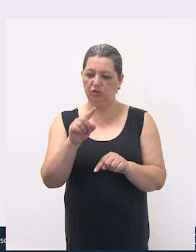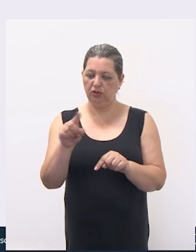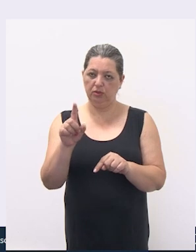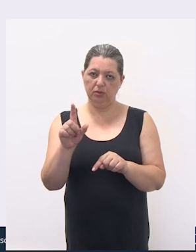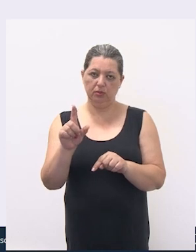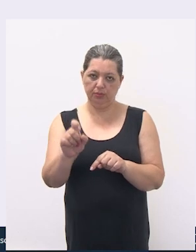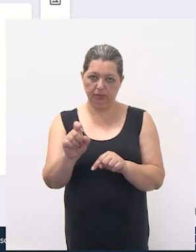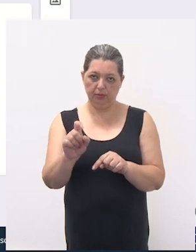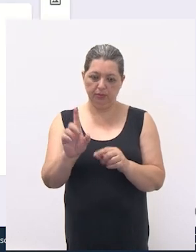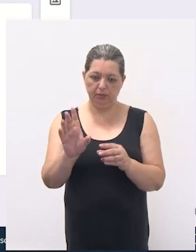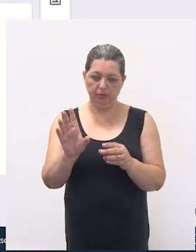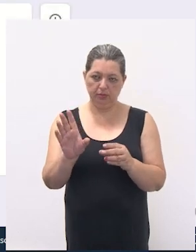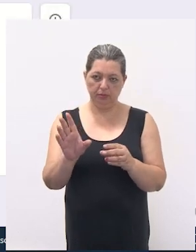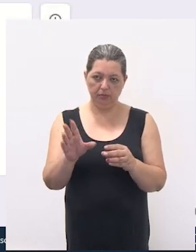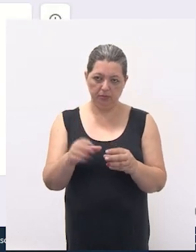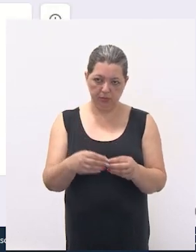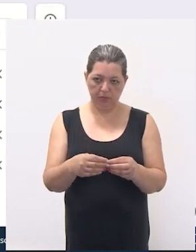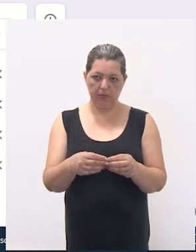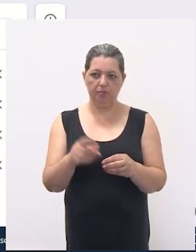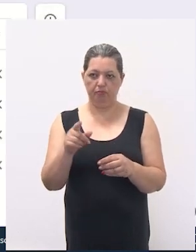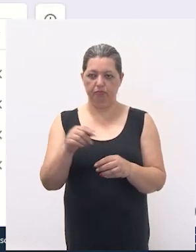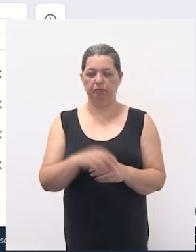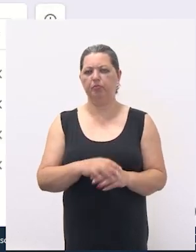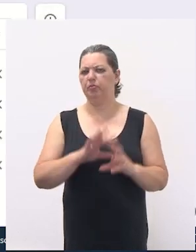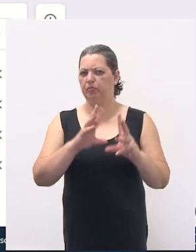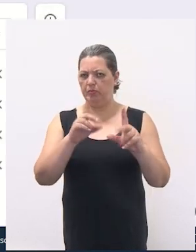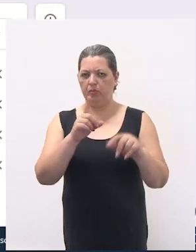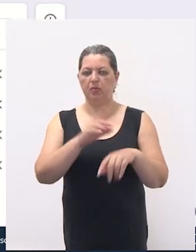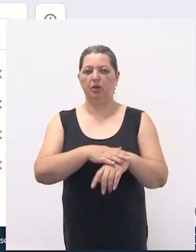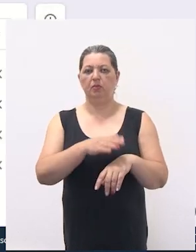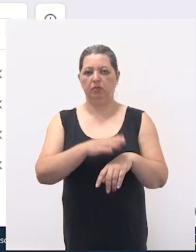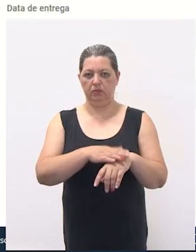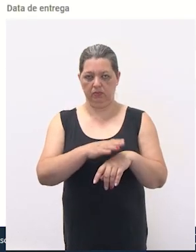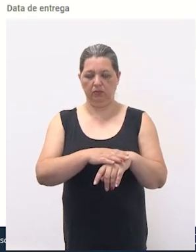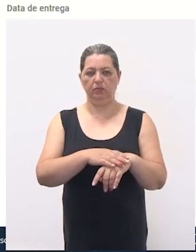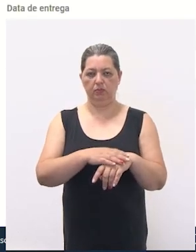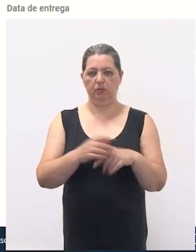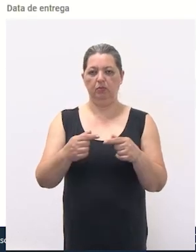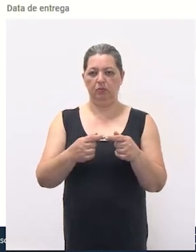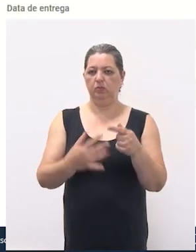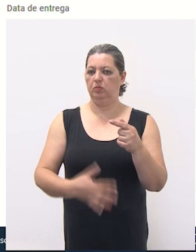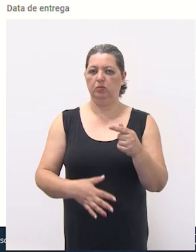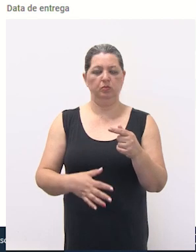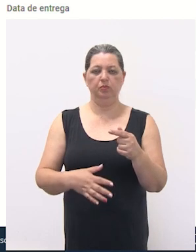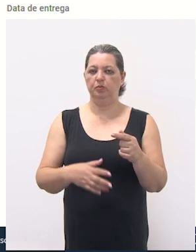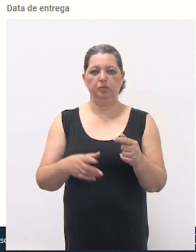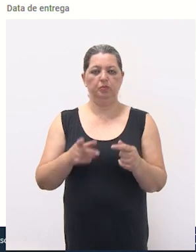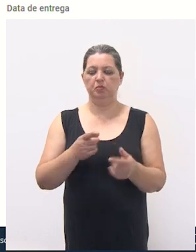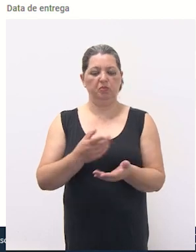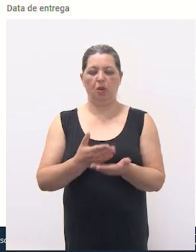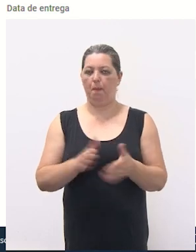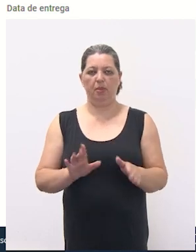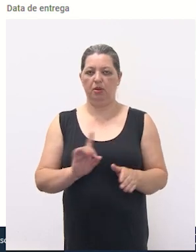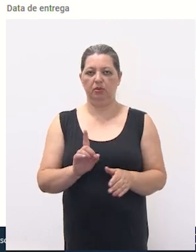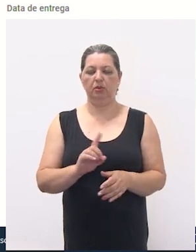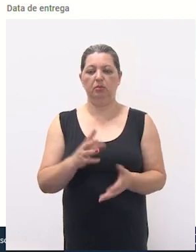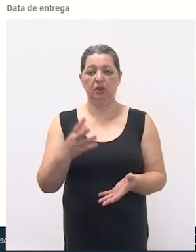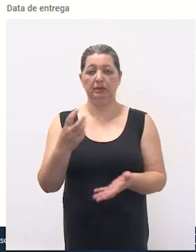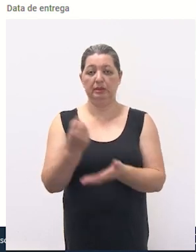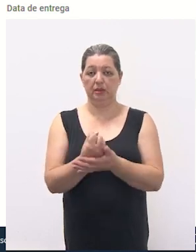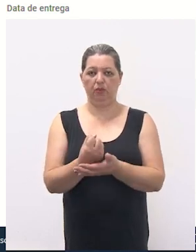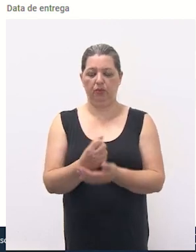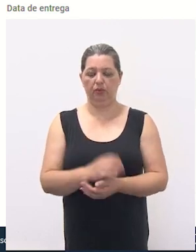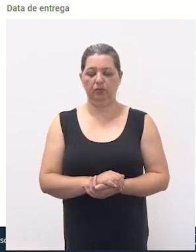né? Ela continua aqui, tá vendo? Tudo que você faz no Google, ele não perde, ele salva automaticamente.